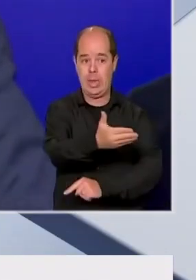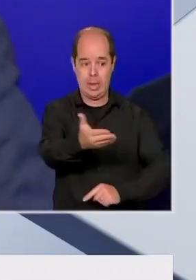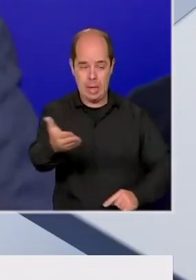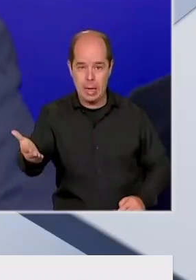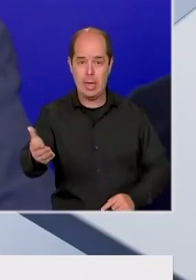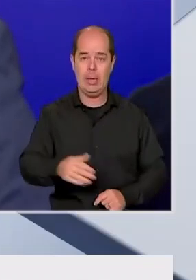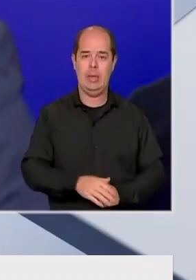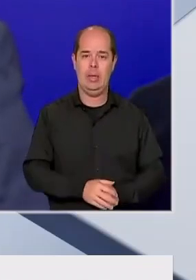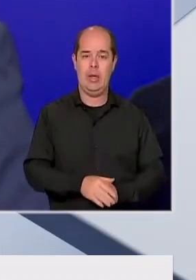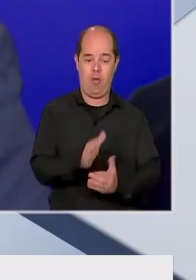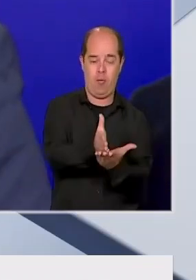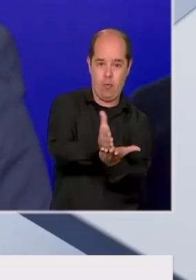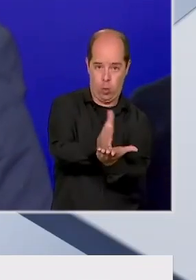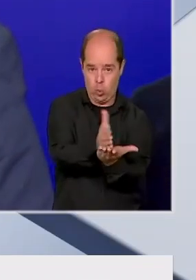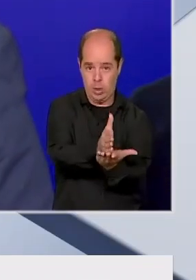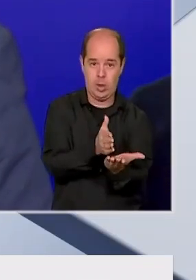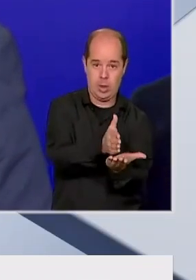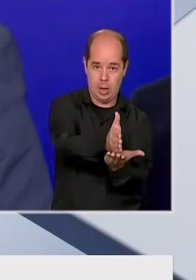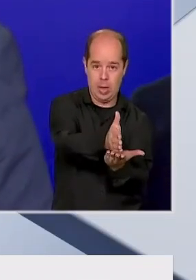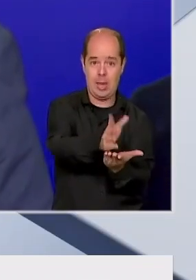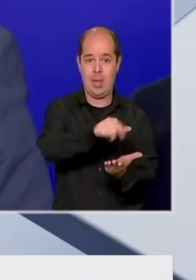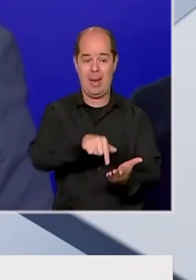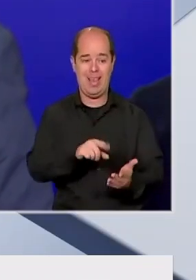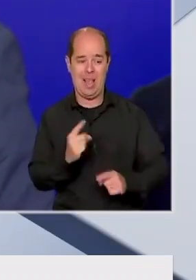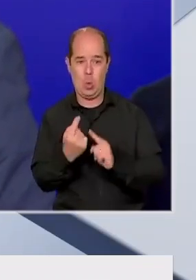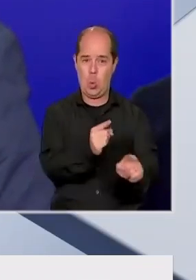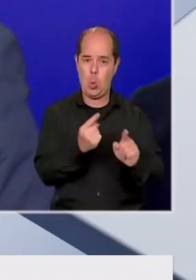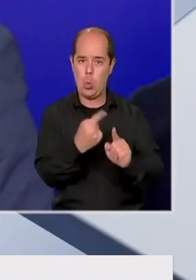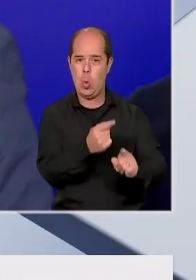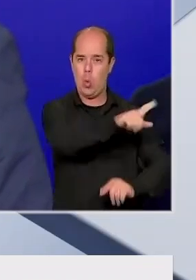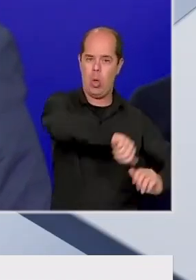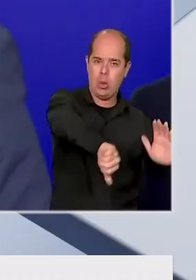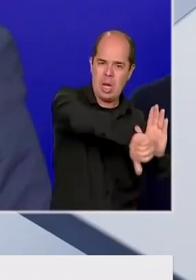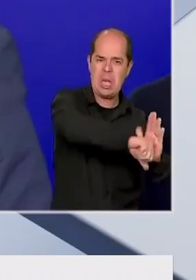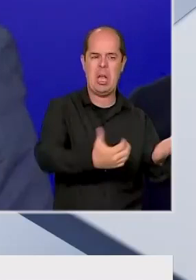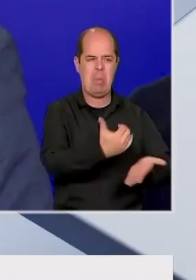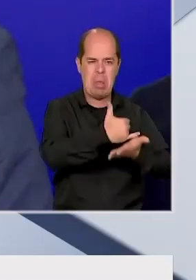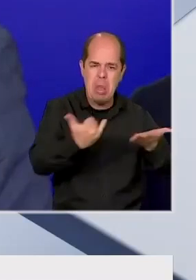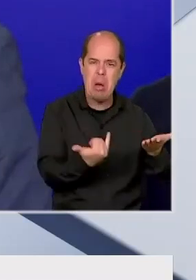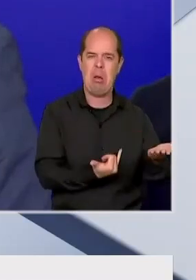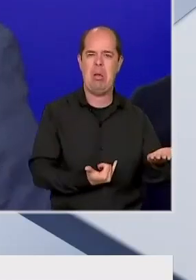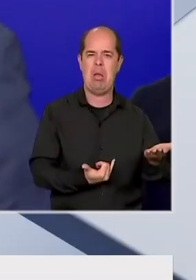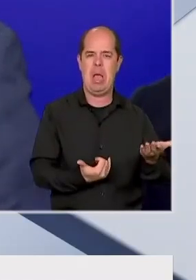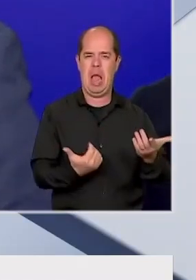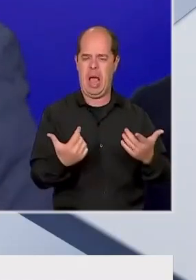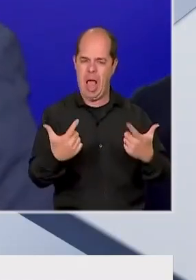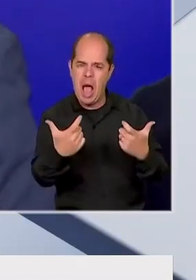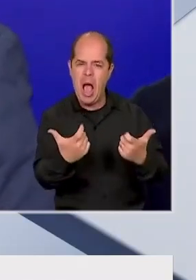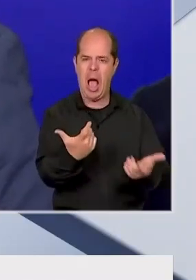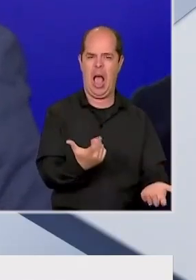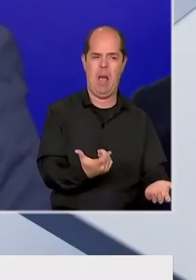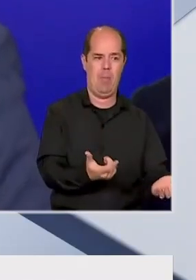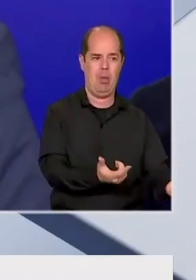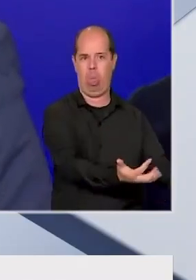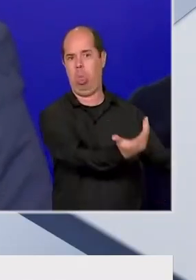tudo de drogas então é importante que se tenha começado agora pelo centrooeste e Sudeste mas essa